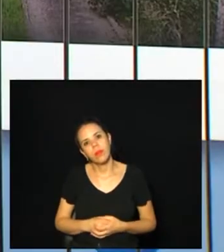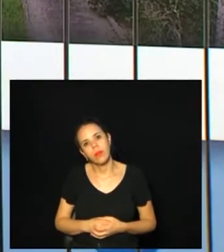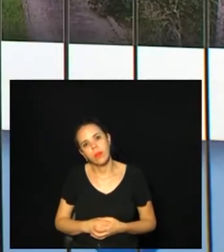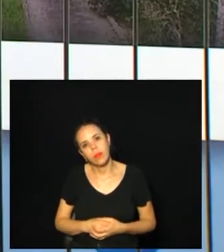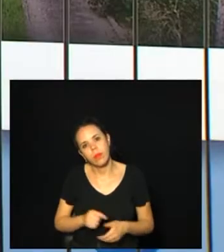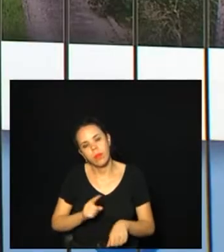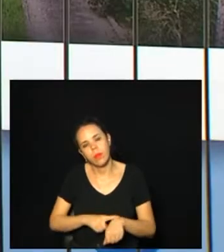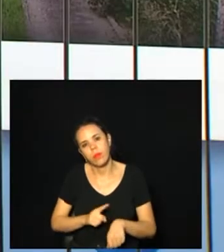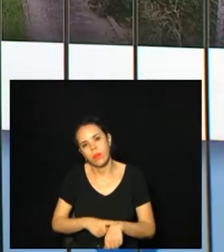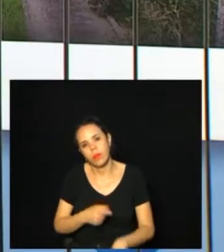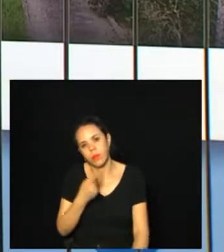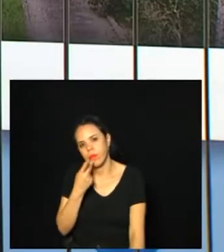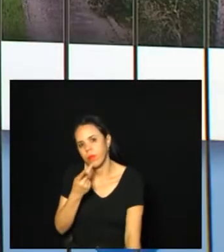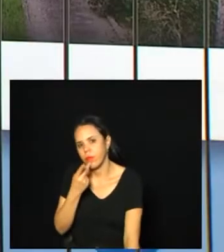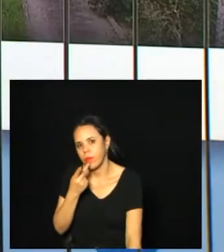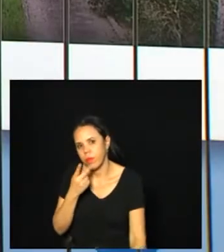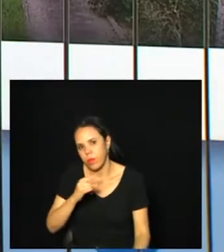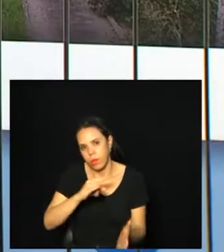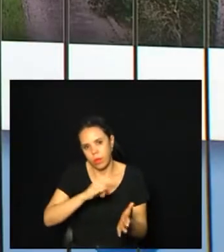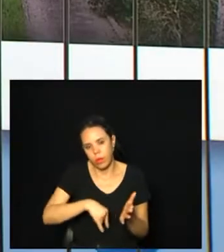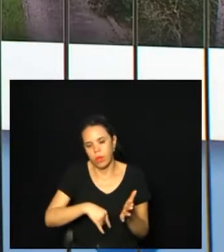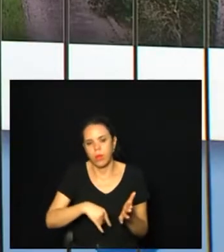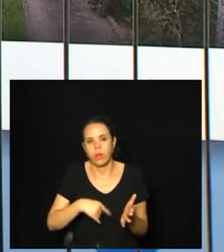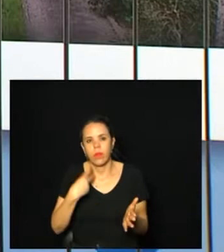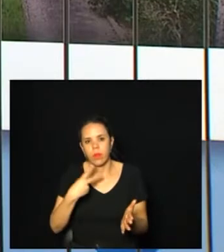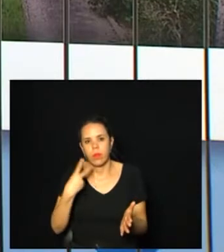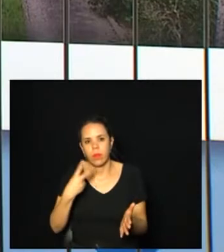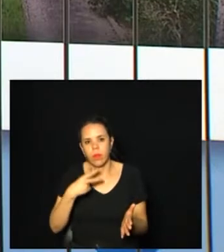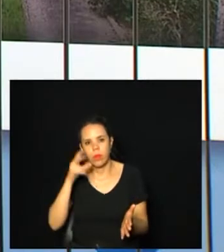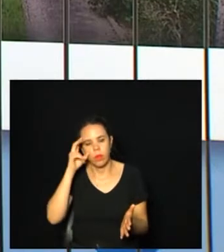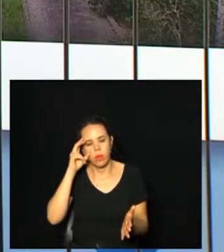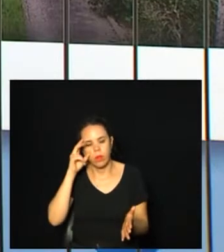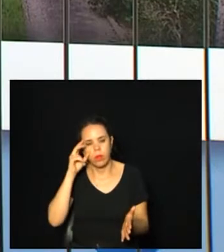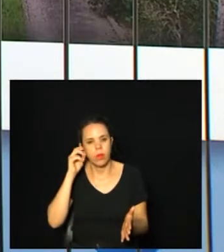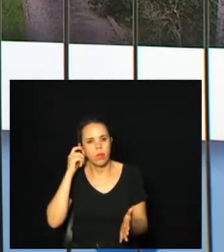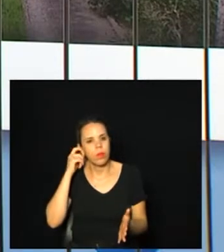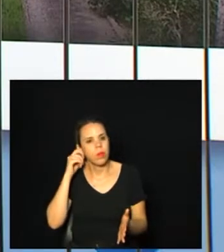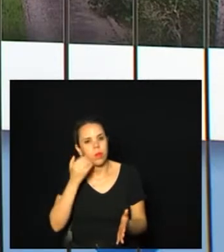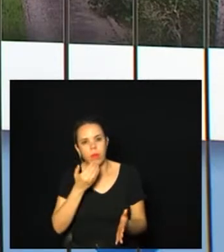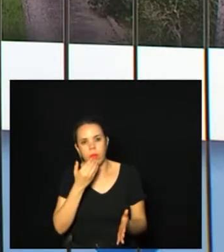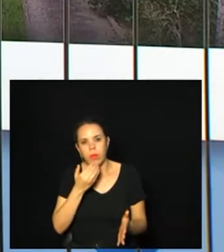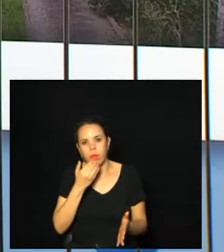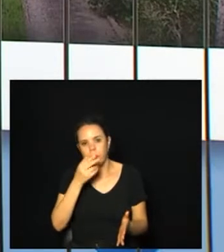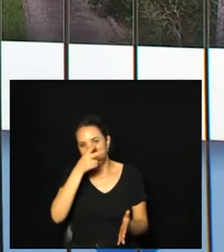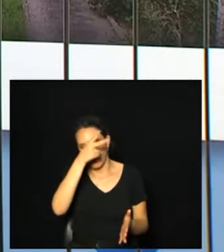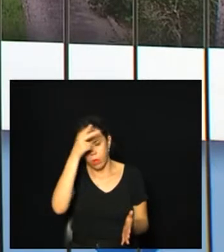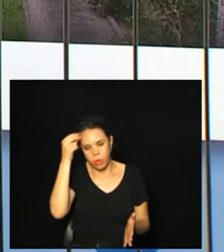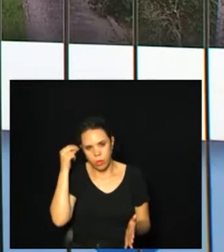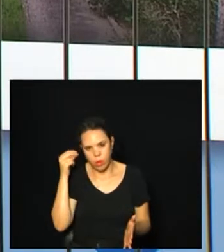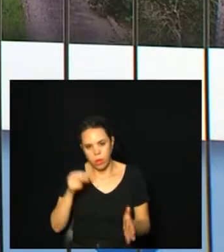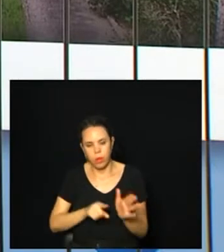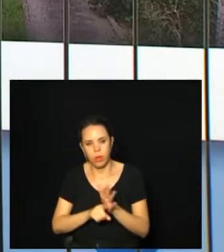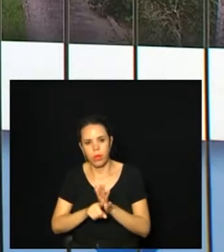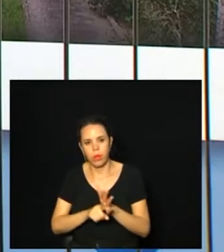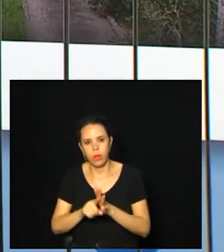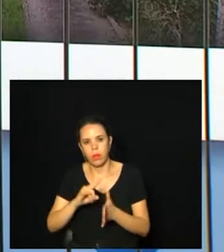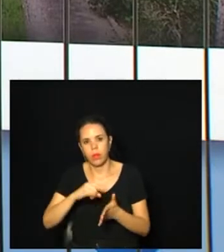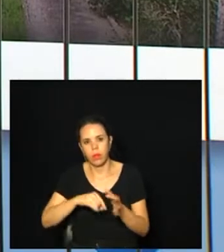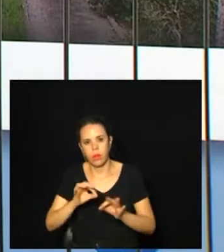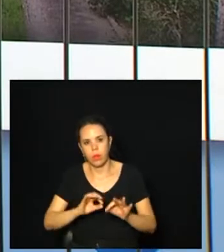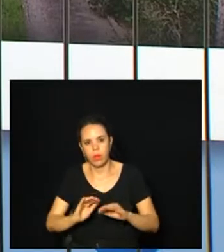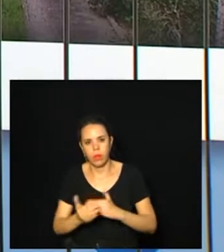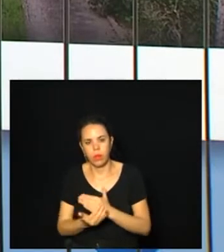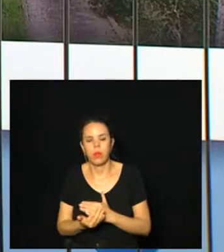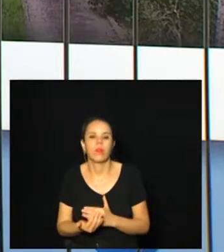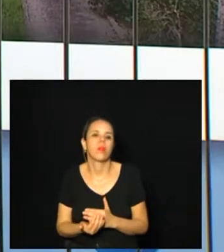Hora de falar de requerimento, porque o vereador Carlinhos Camelot pediu informações sobre a regularização fundiária